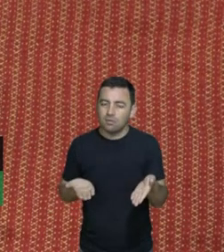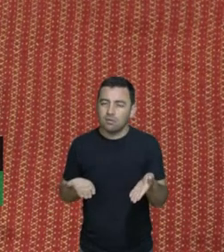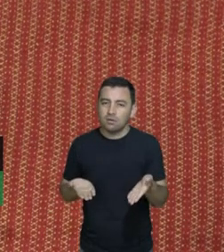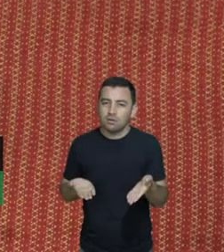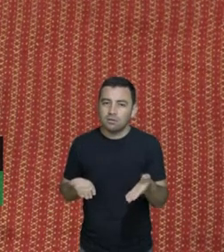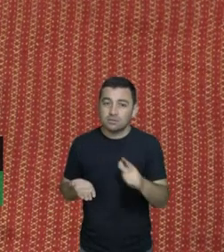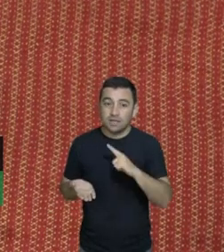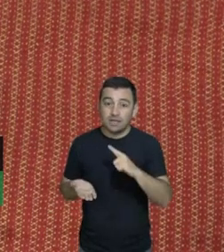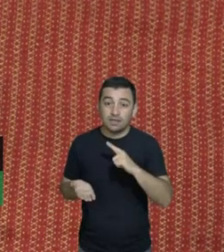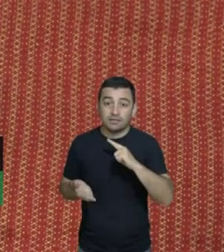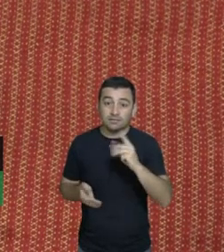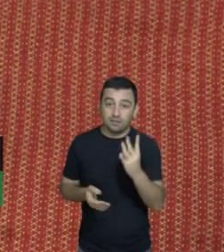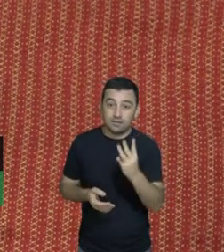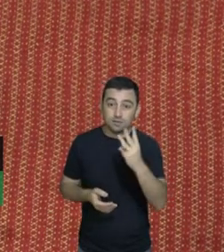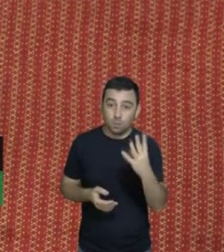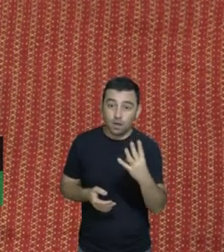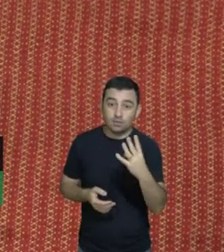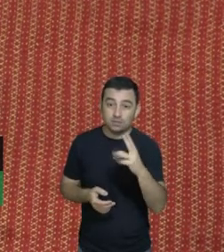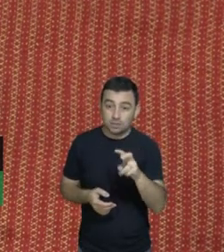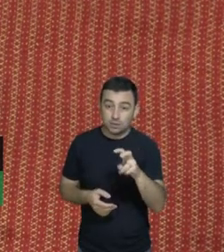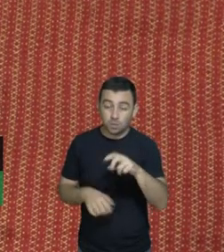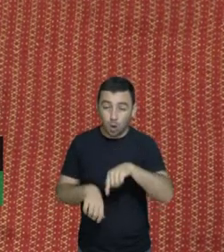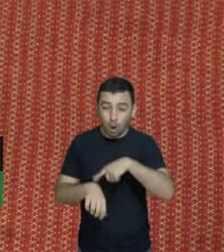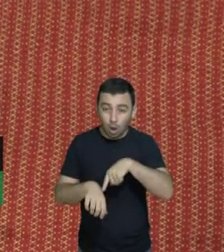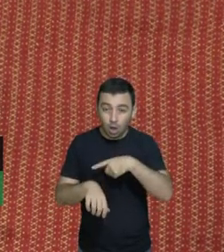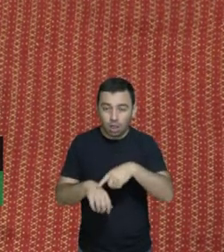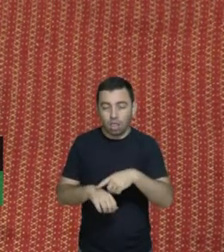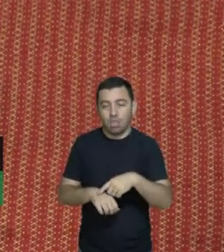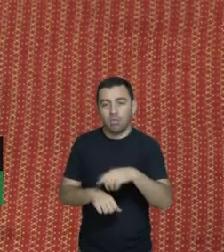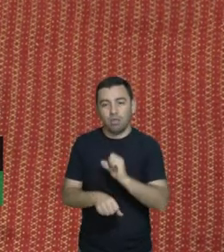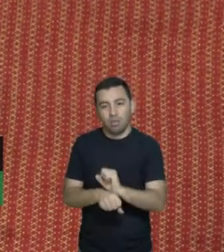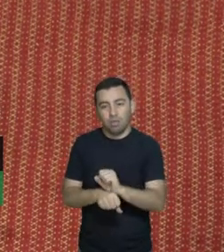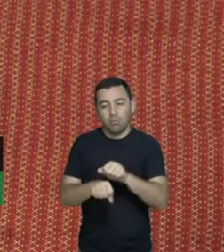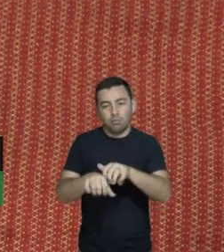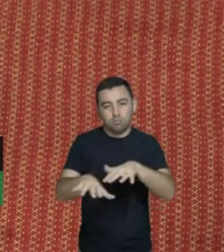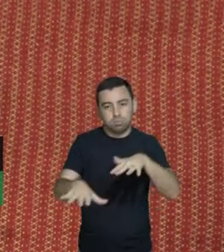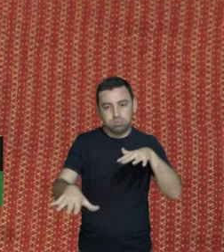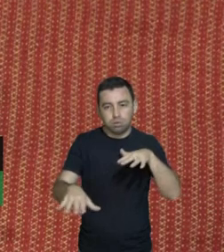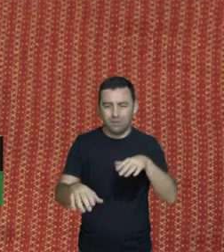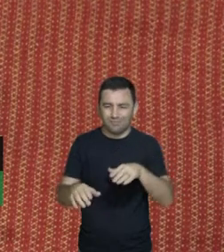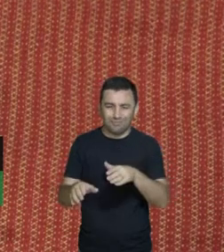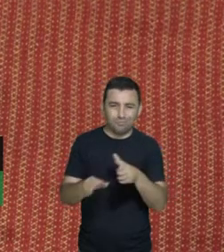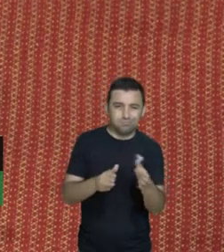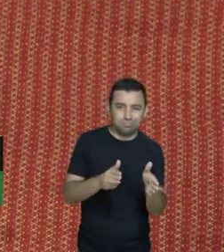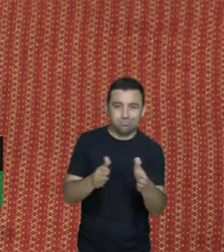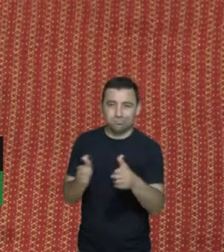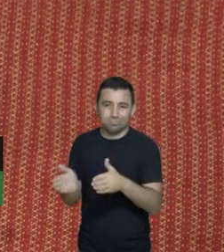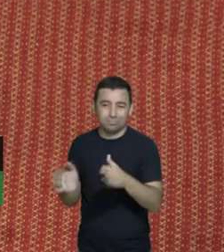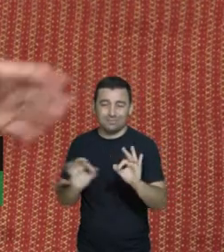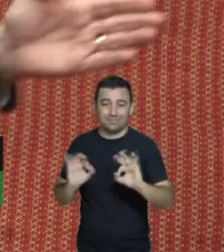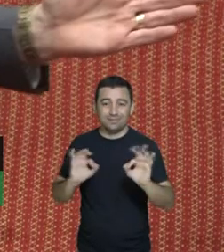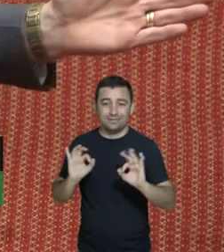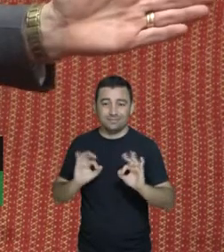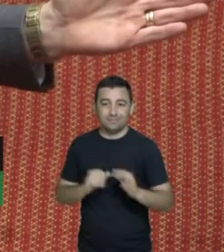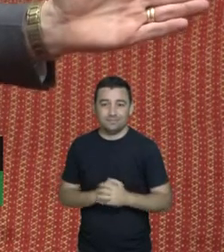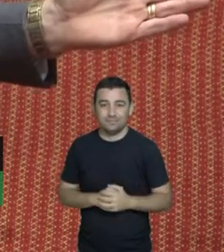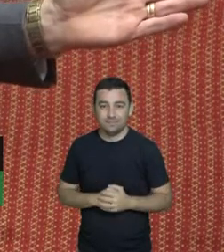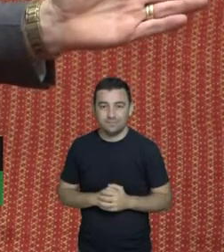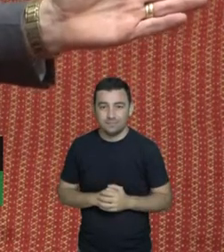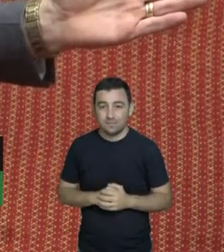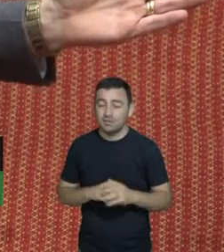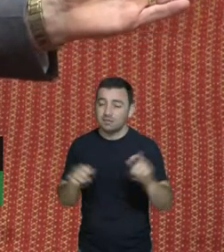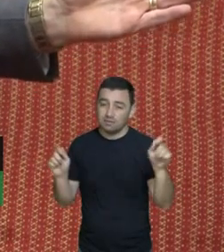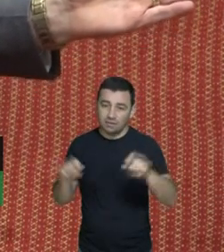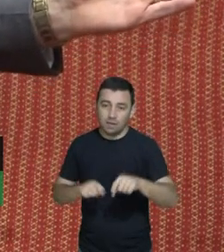com 3, 4, 5 horas, muitas vezes, em cima de uma rodovia que não vai nem para um lado e nem para o outro. Fato. E aí nós poderíamos